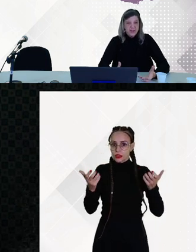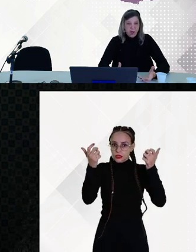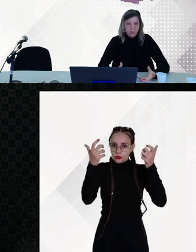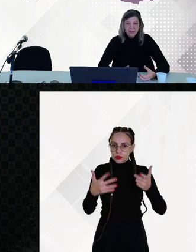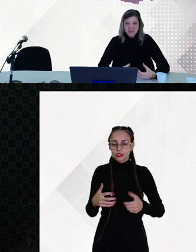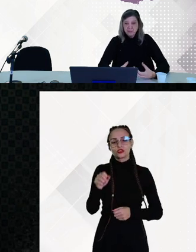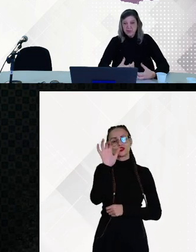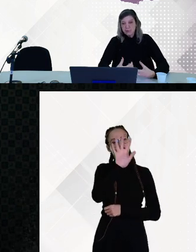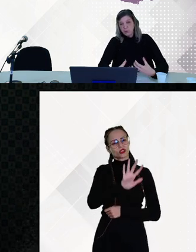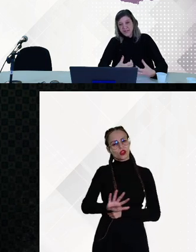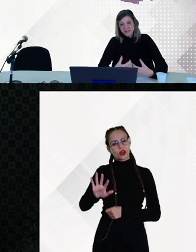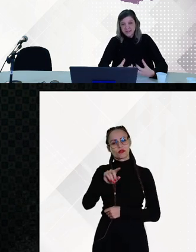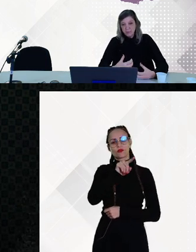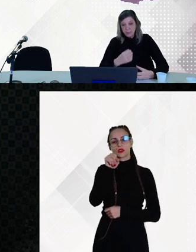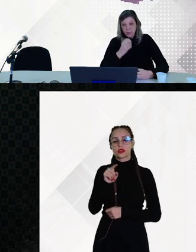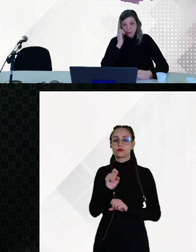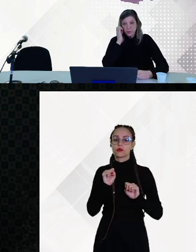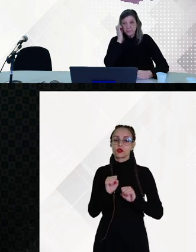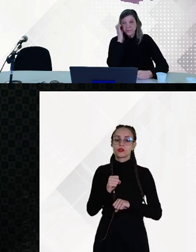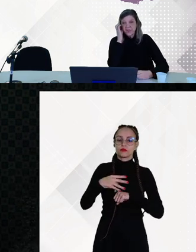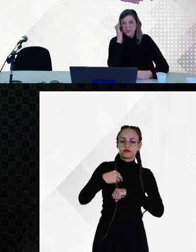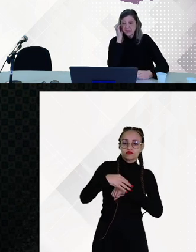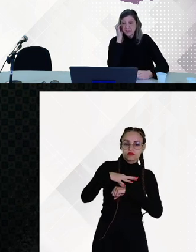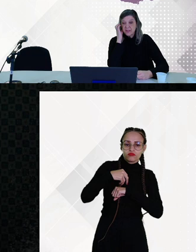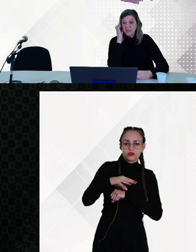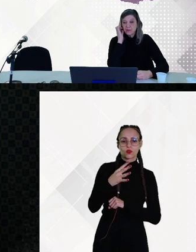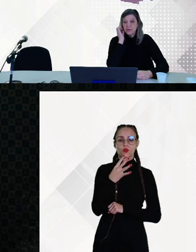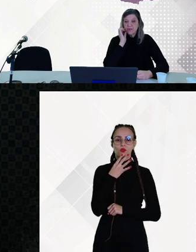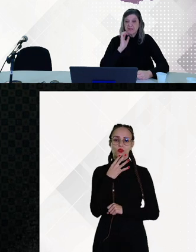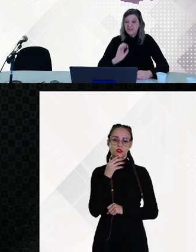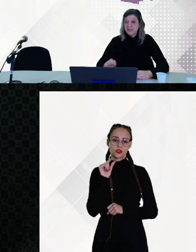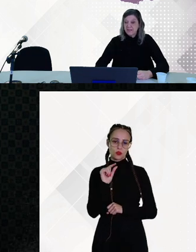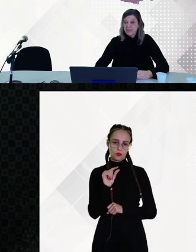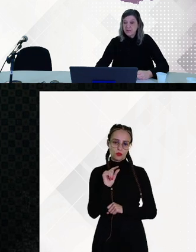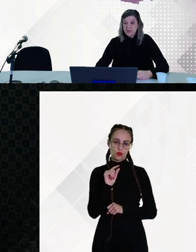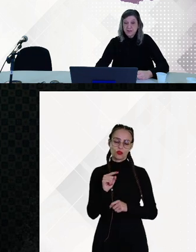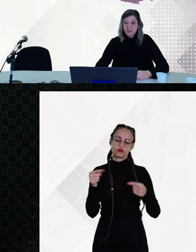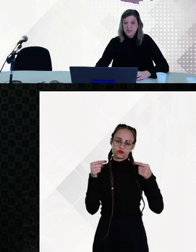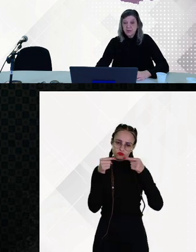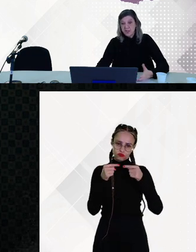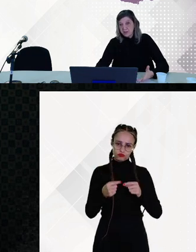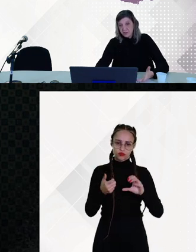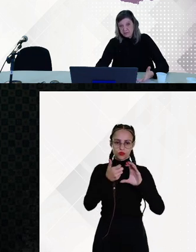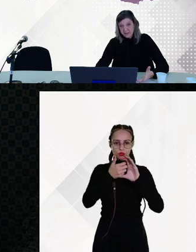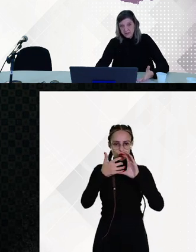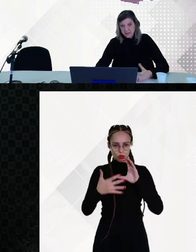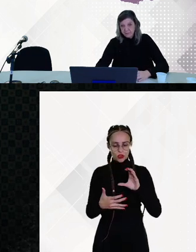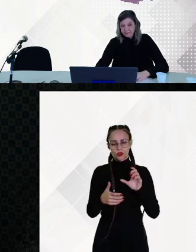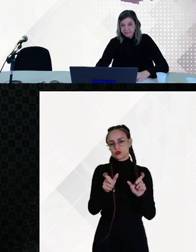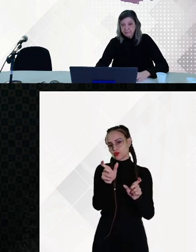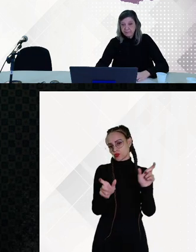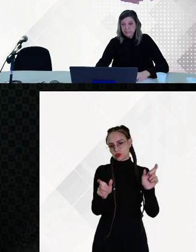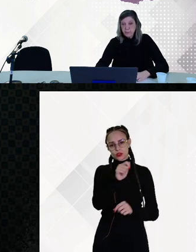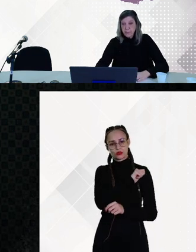forma geral para que vocês possam conhecer um pouco, né, de acordo com essas características dos estudantes que vocês